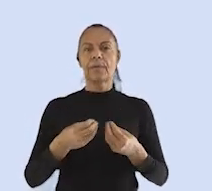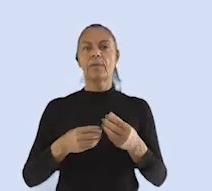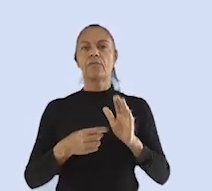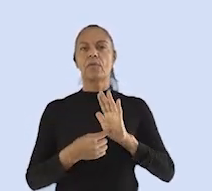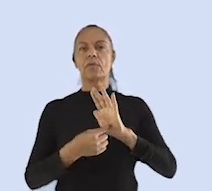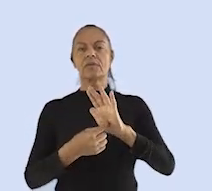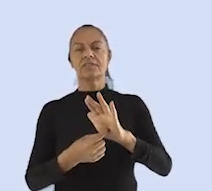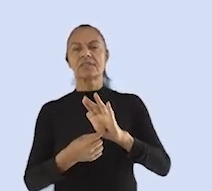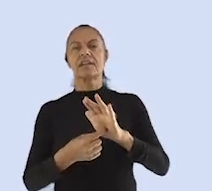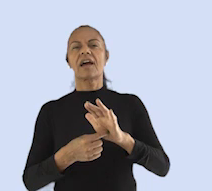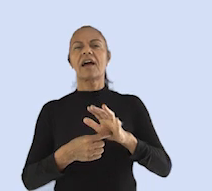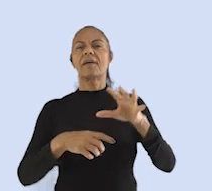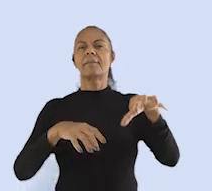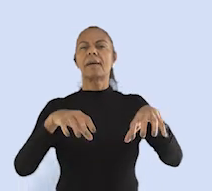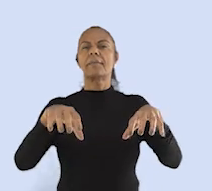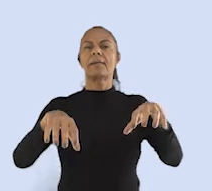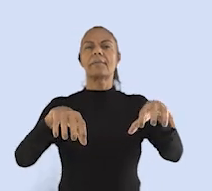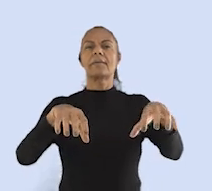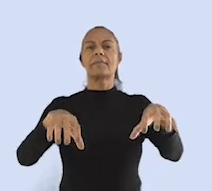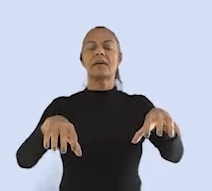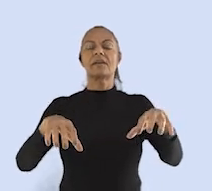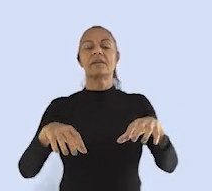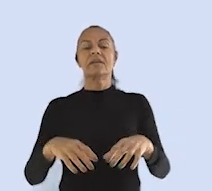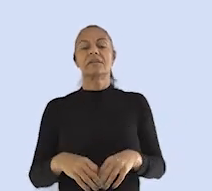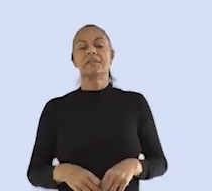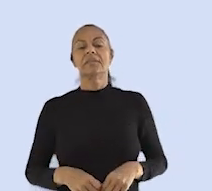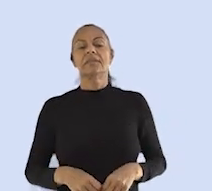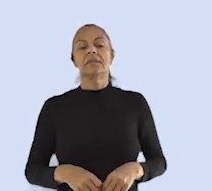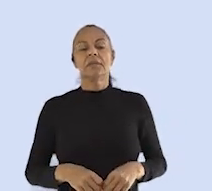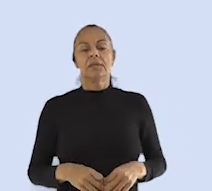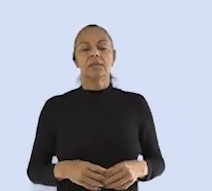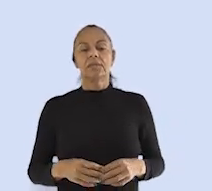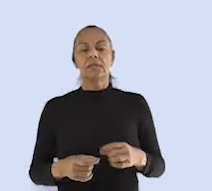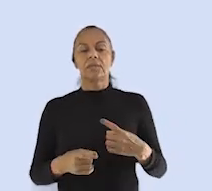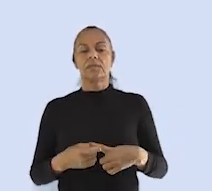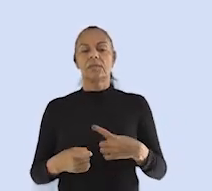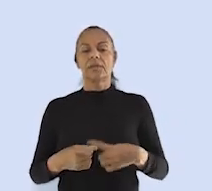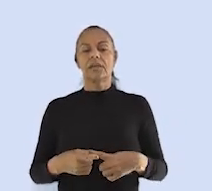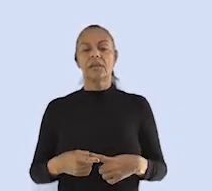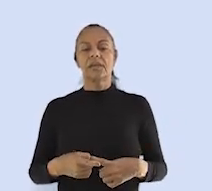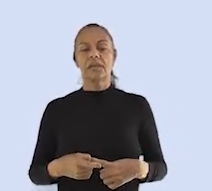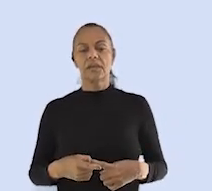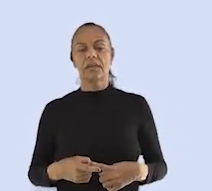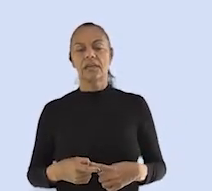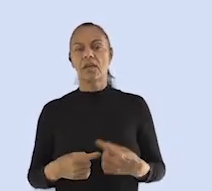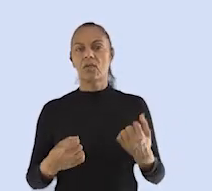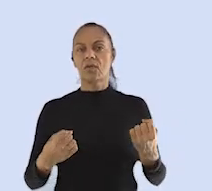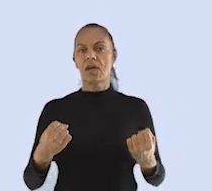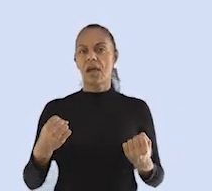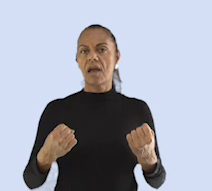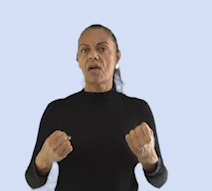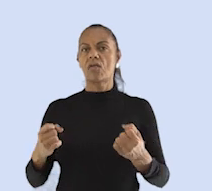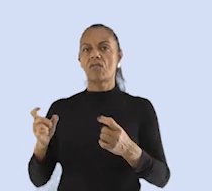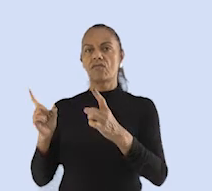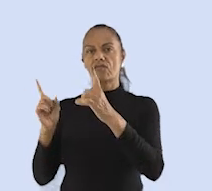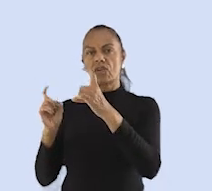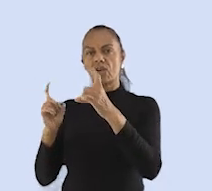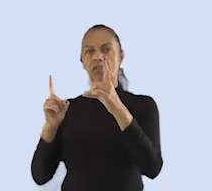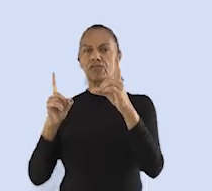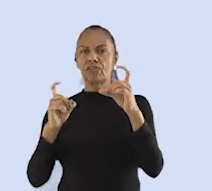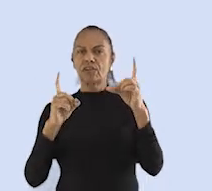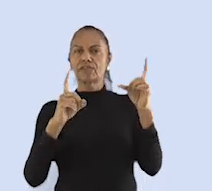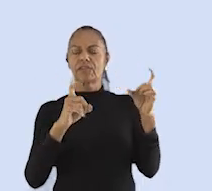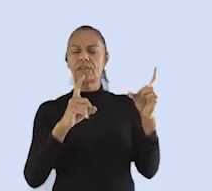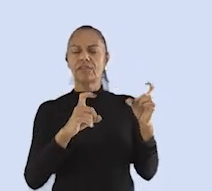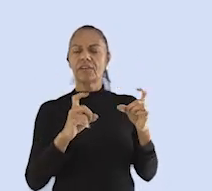muitas partes através do GPS do Google, porque ele é um carro que passa tirando fotos, assim,